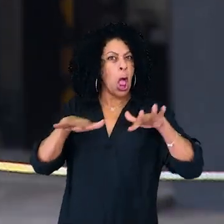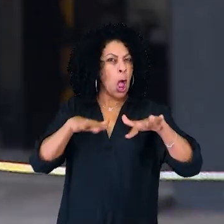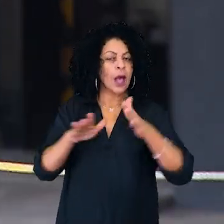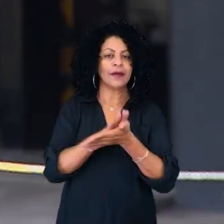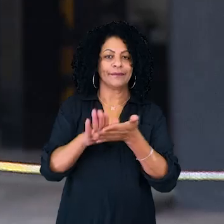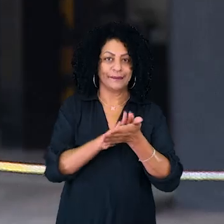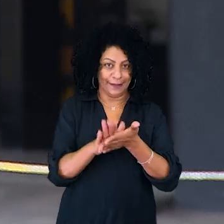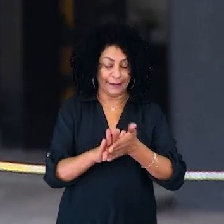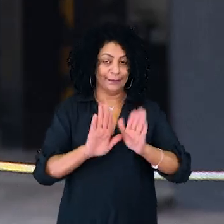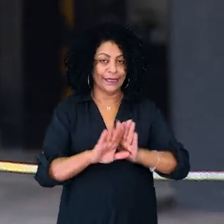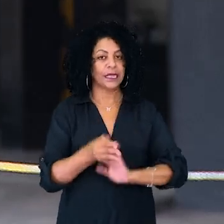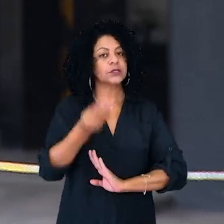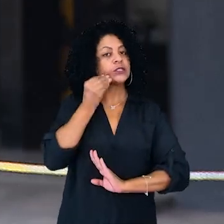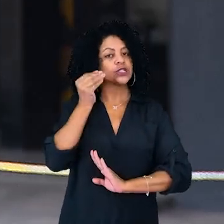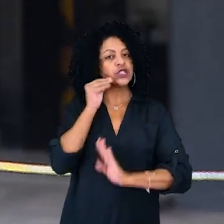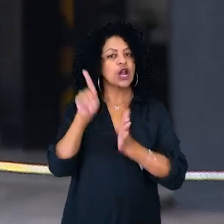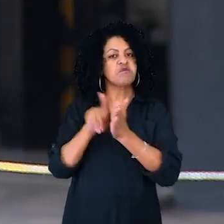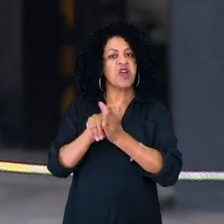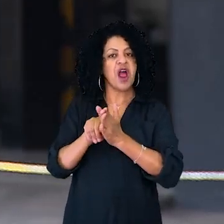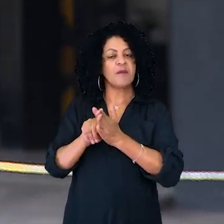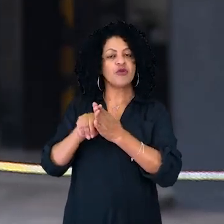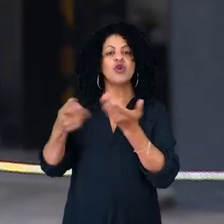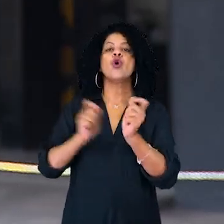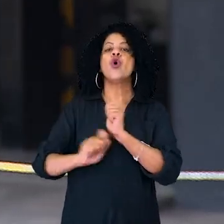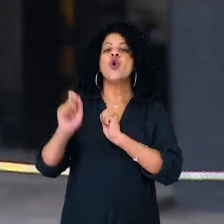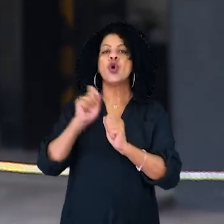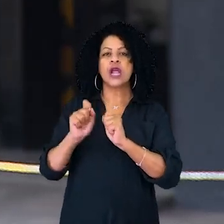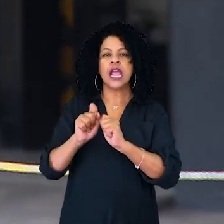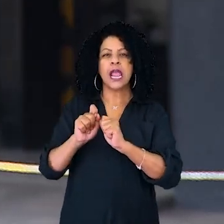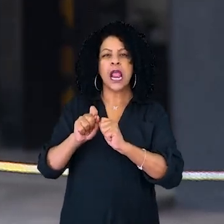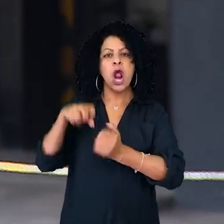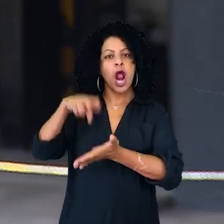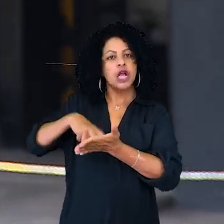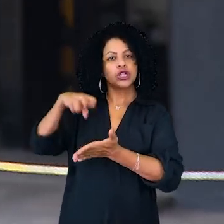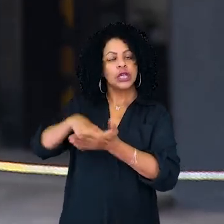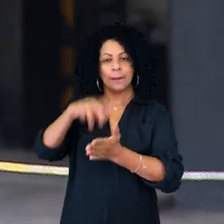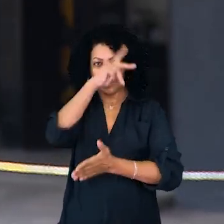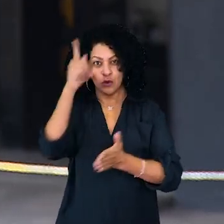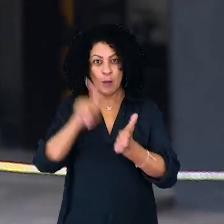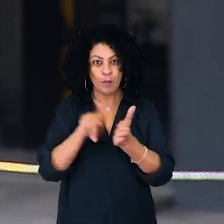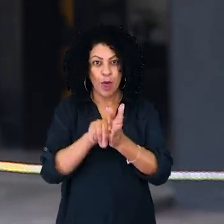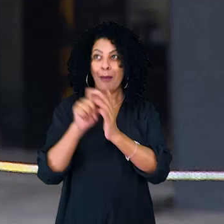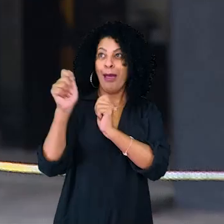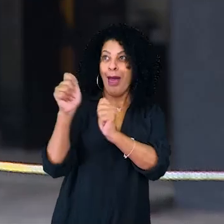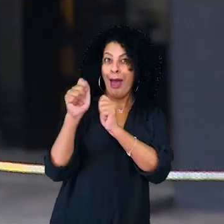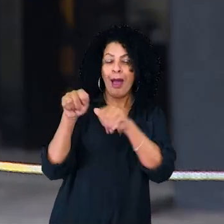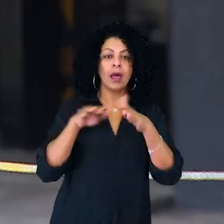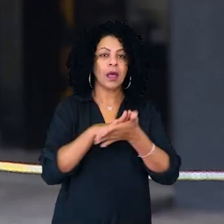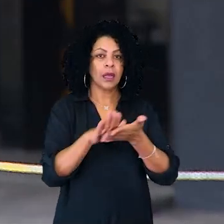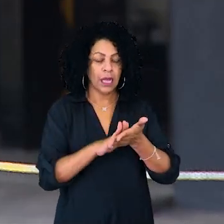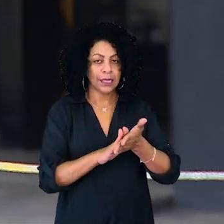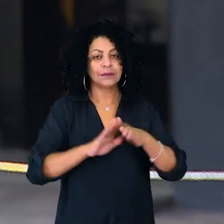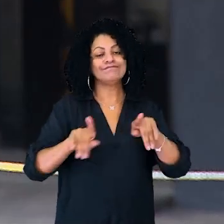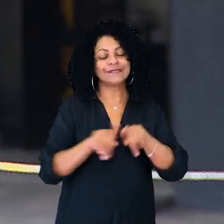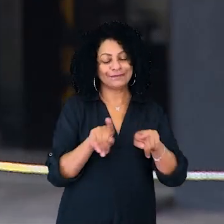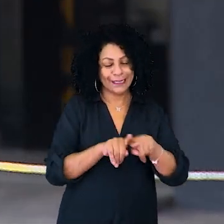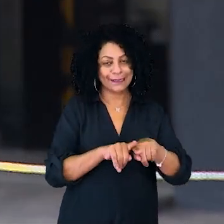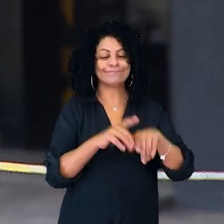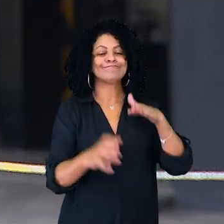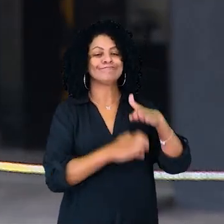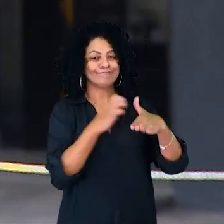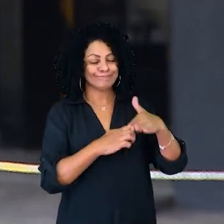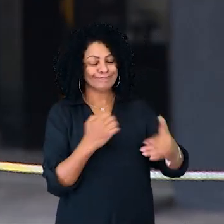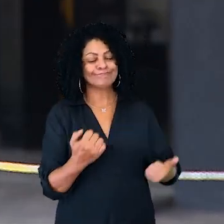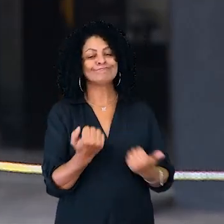o pagamento foi uma tentativa de punir ou desestimular a adesão à greve. Em defesa, a empregadora alegou que